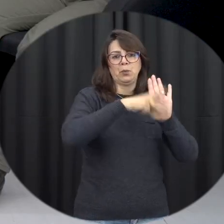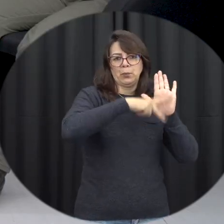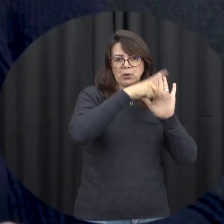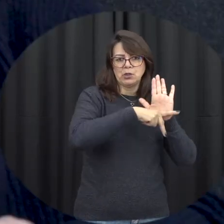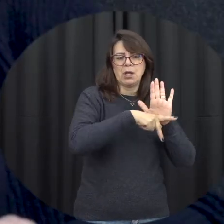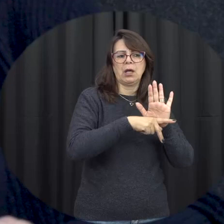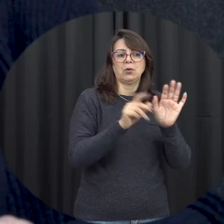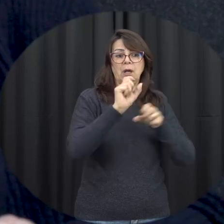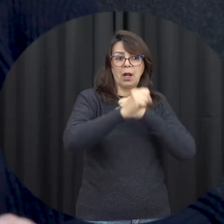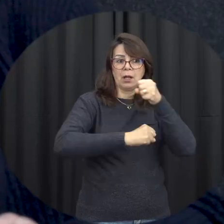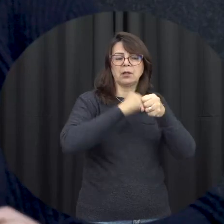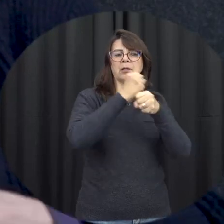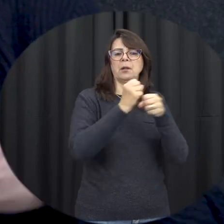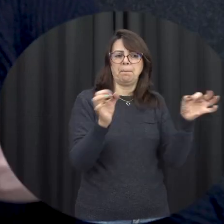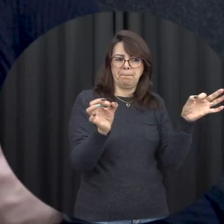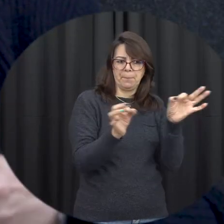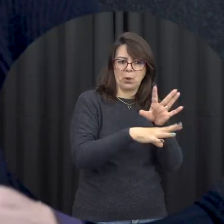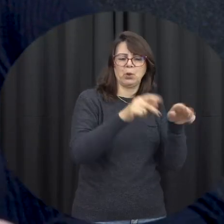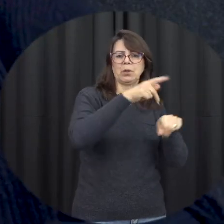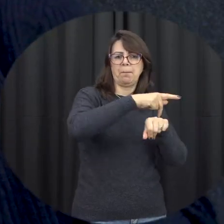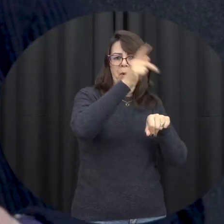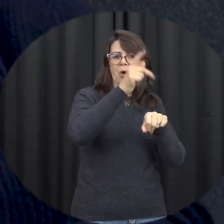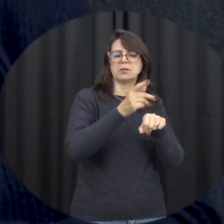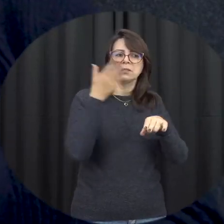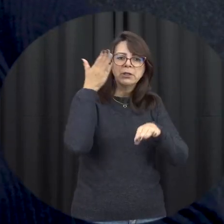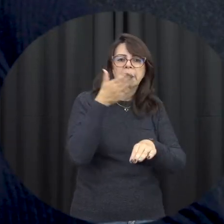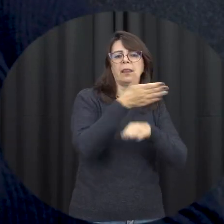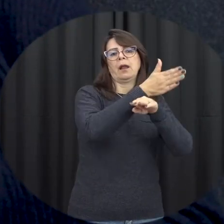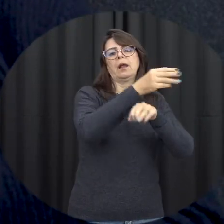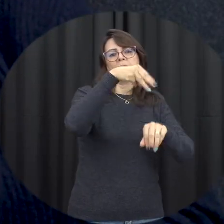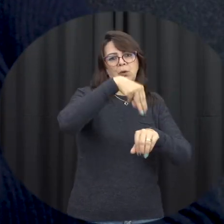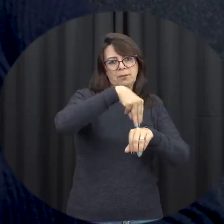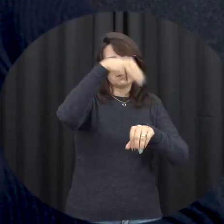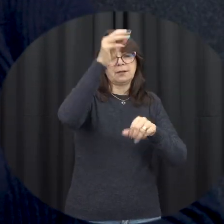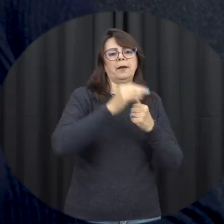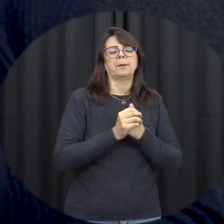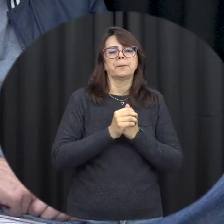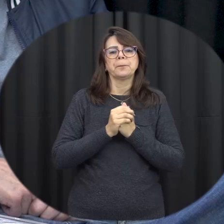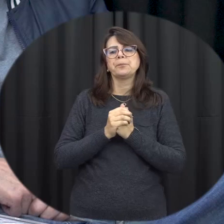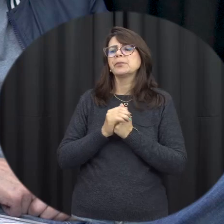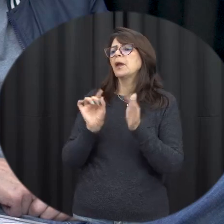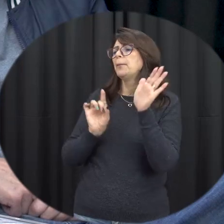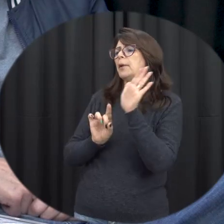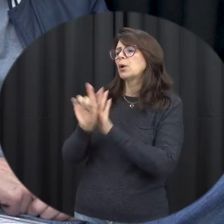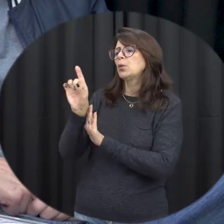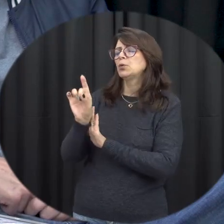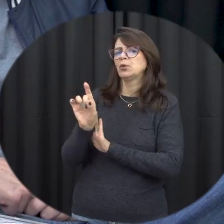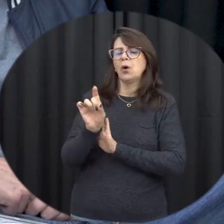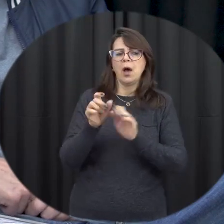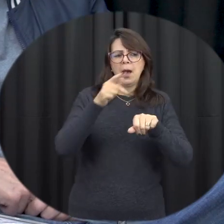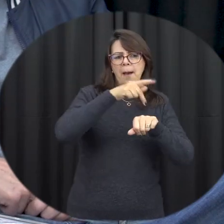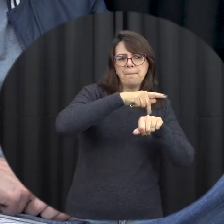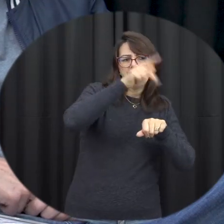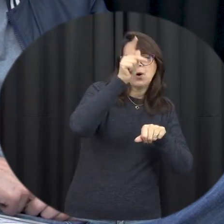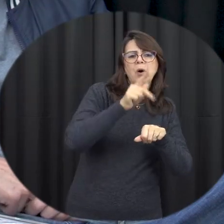seguinte, terminei a especialização com o projeto pronto e já fui fazer o mestrado. Essas passagens do